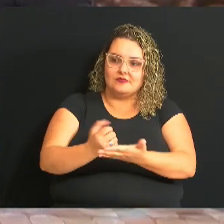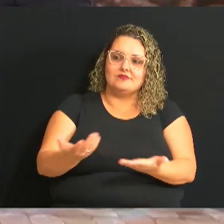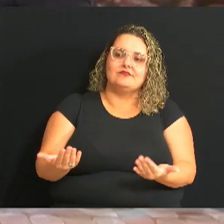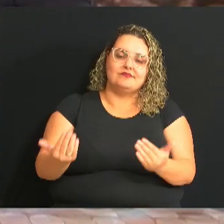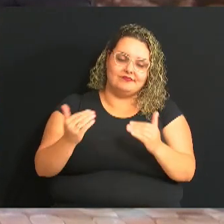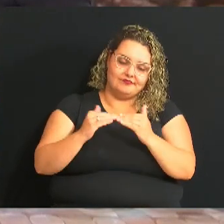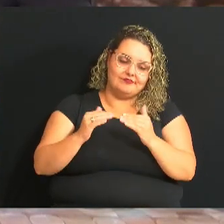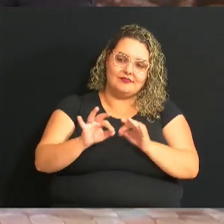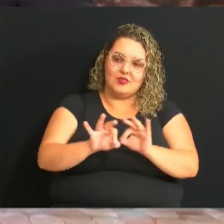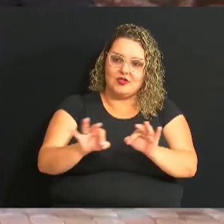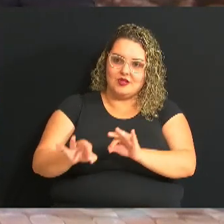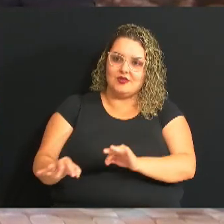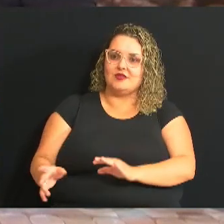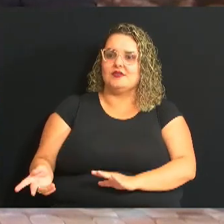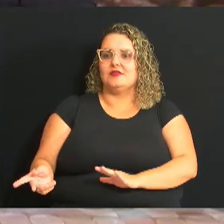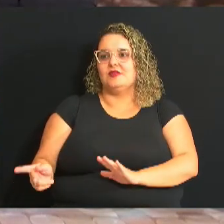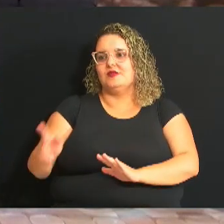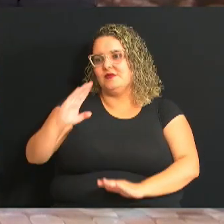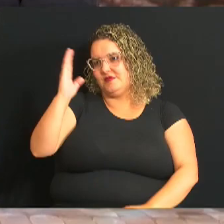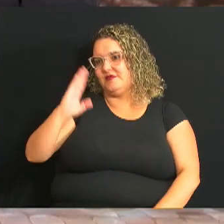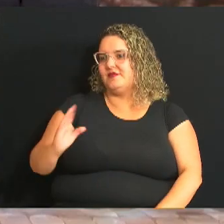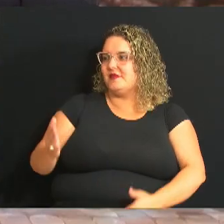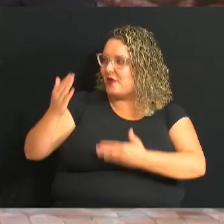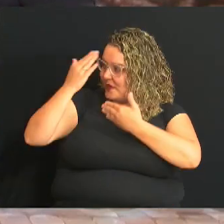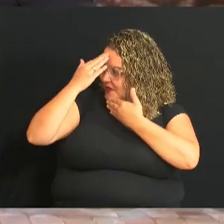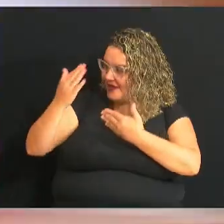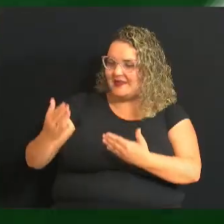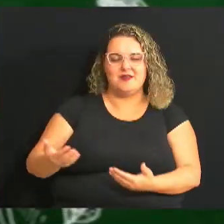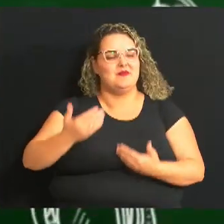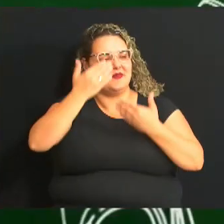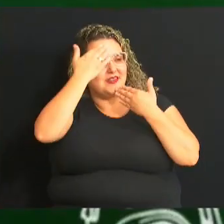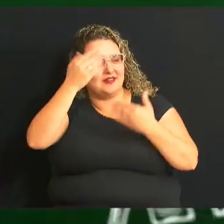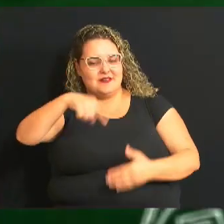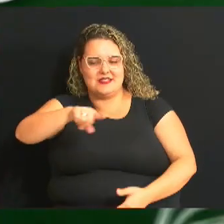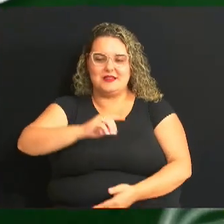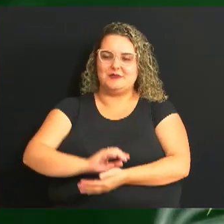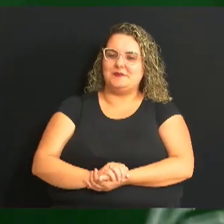para o Brasil. Que legal. Valeu, obrigado. Nada, obrigado a vocês.